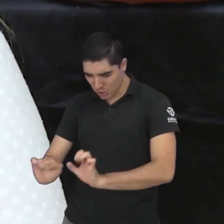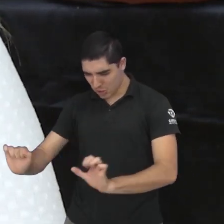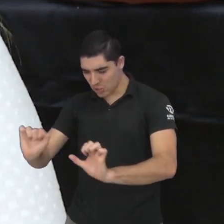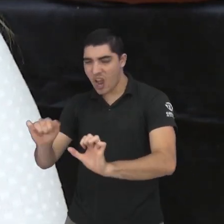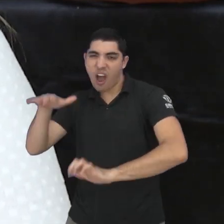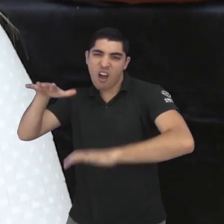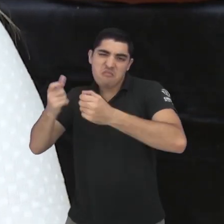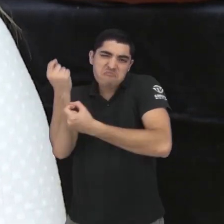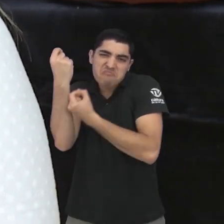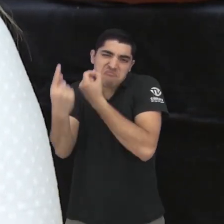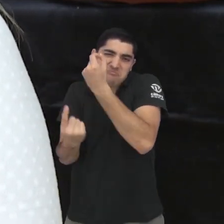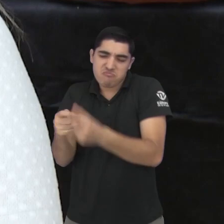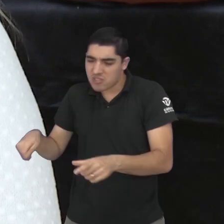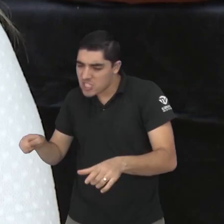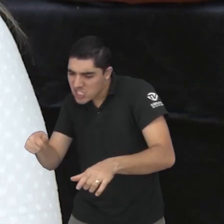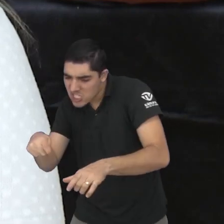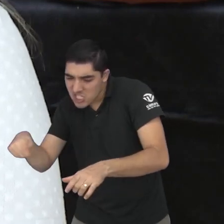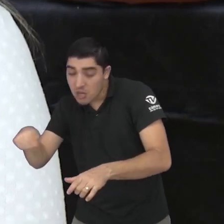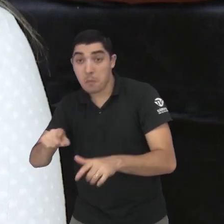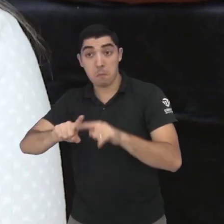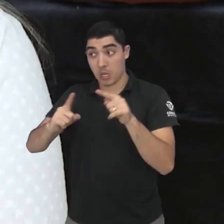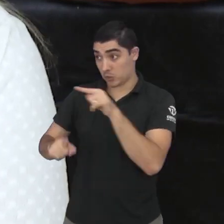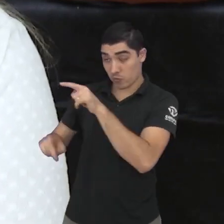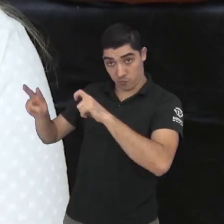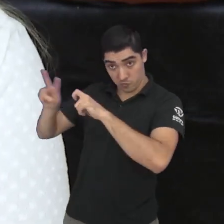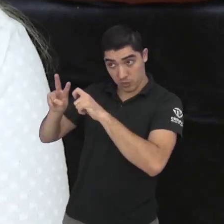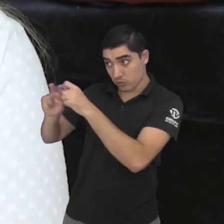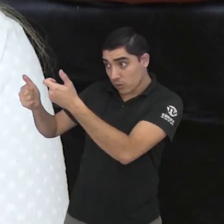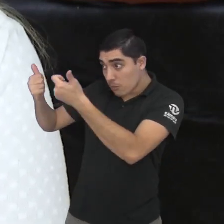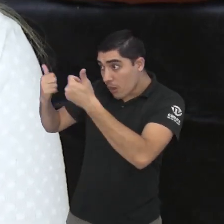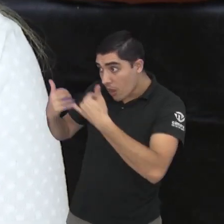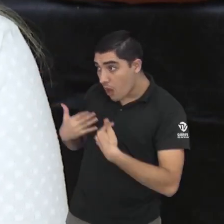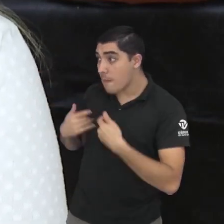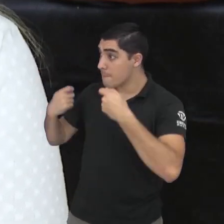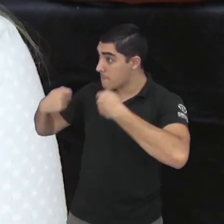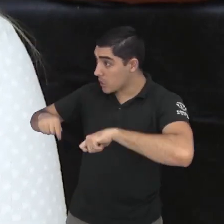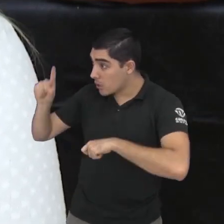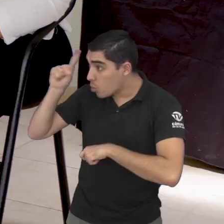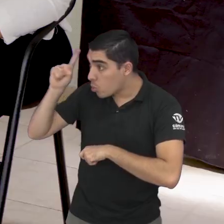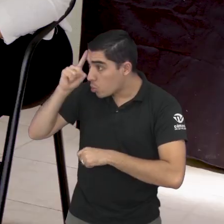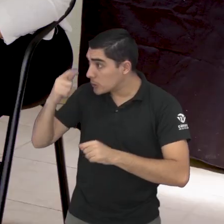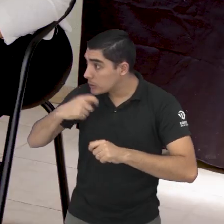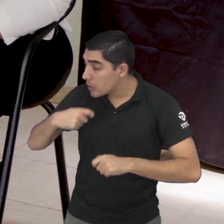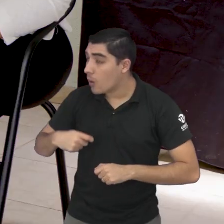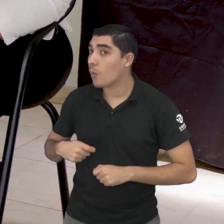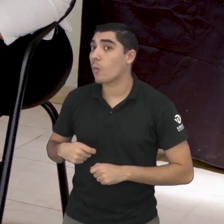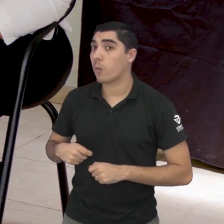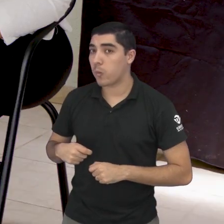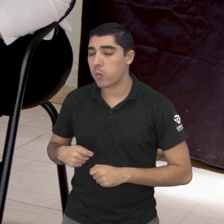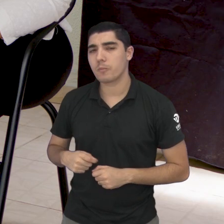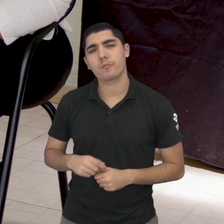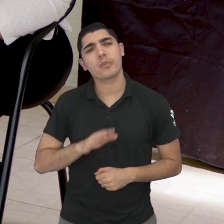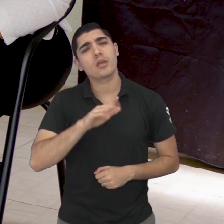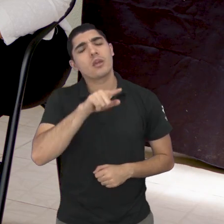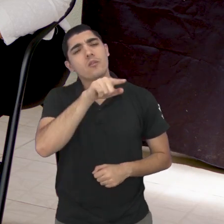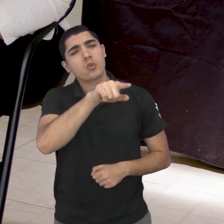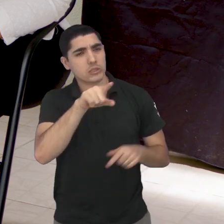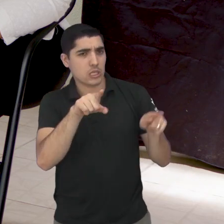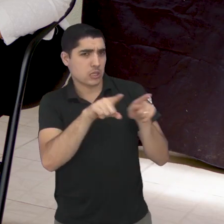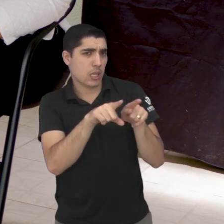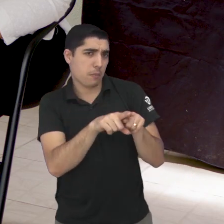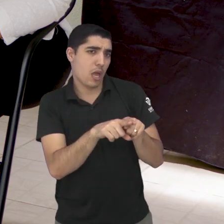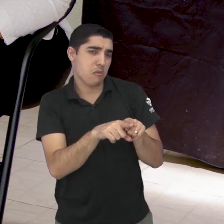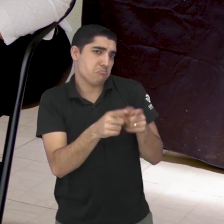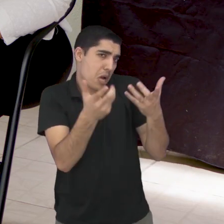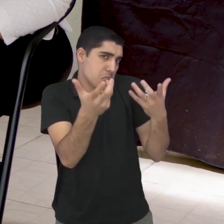no banho. Mas o veterinário explicou pra mim que é necessário todos os dias. E aí você também adotou algumas outras